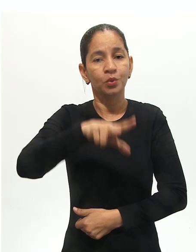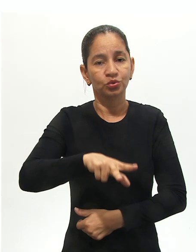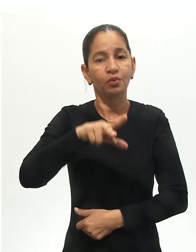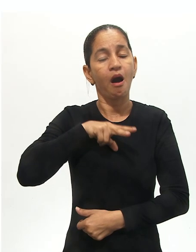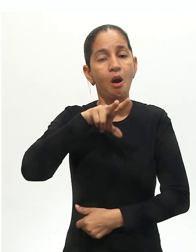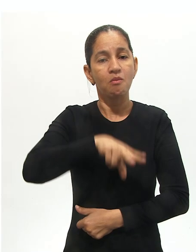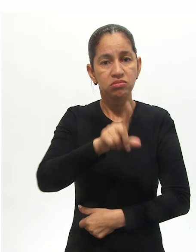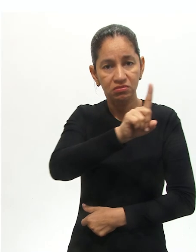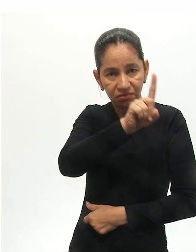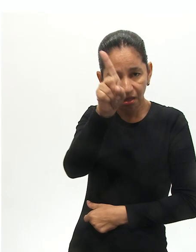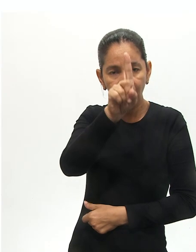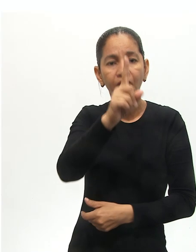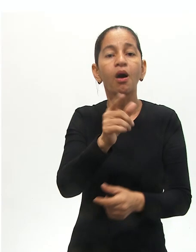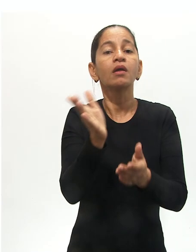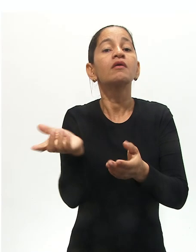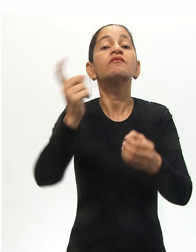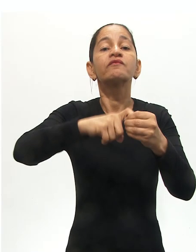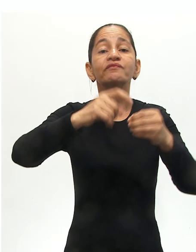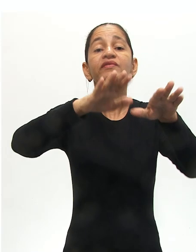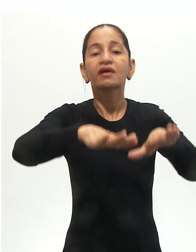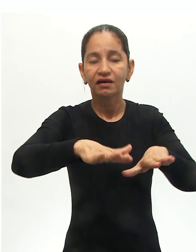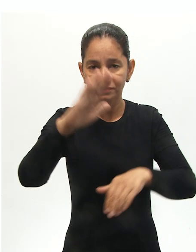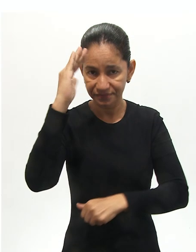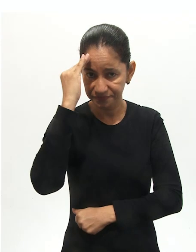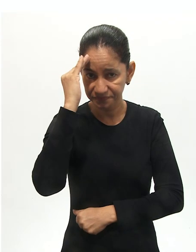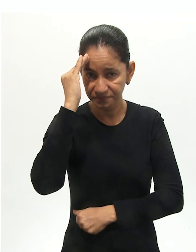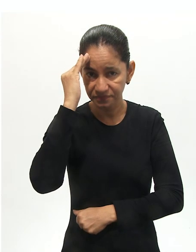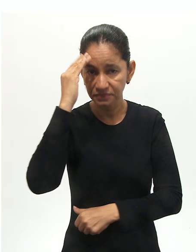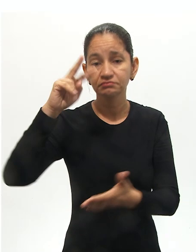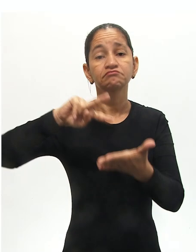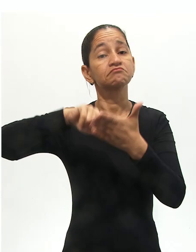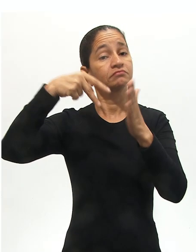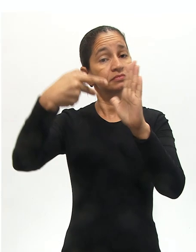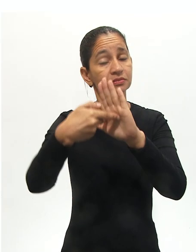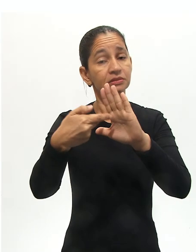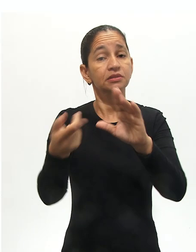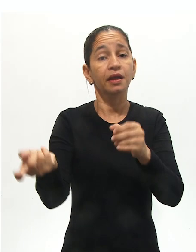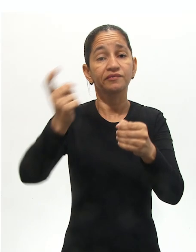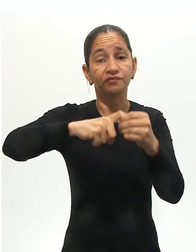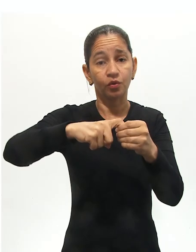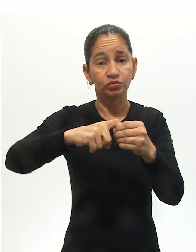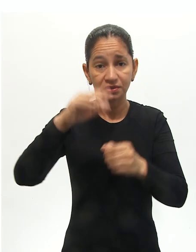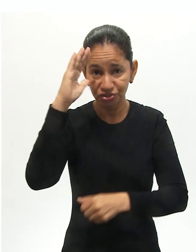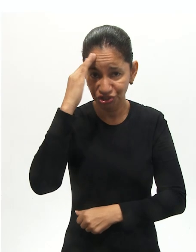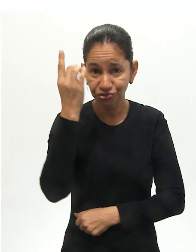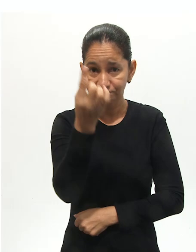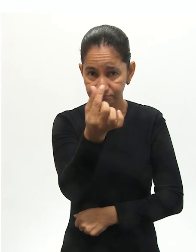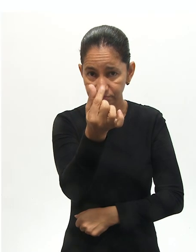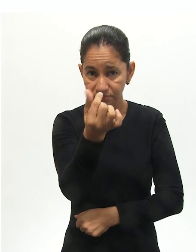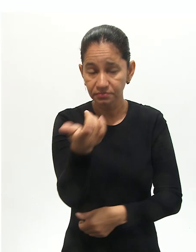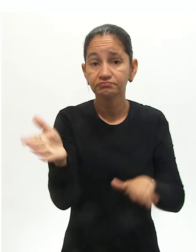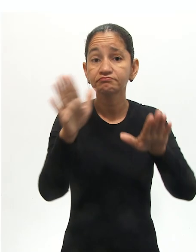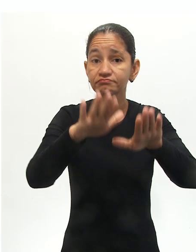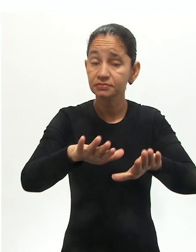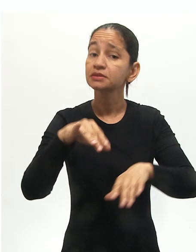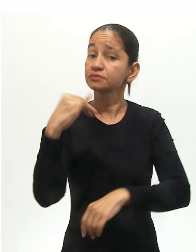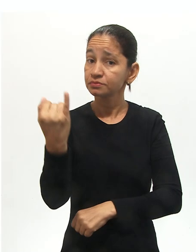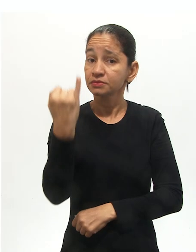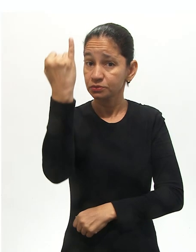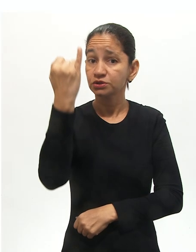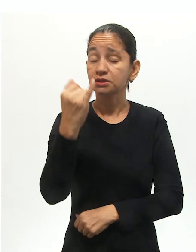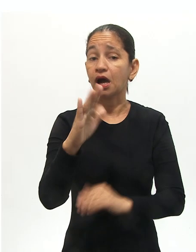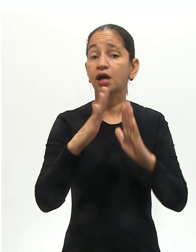iam para os colégios jesuítas. Isso significou uma fonte de financiamento importante, por isso que esses colégios